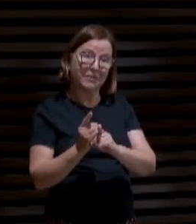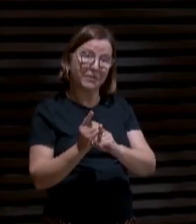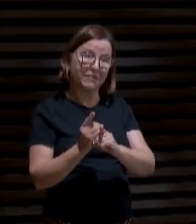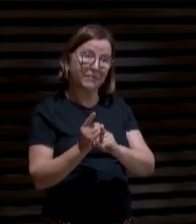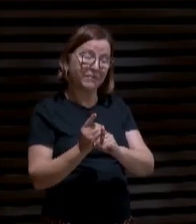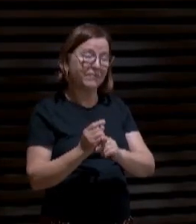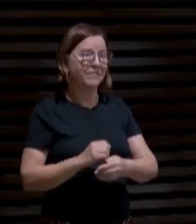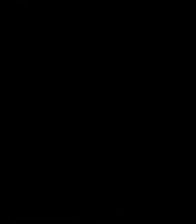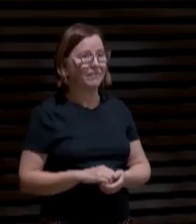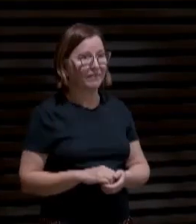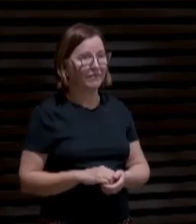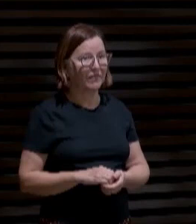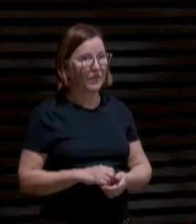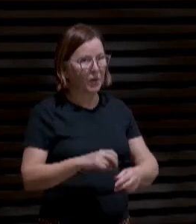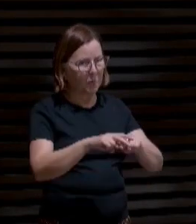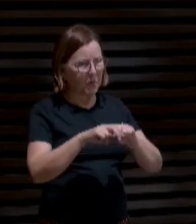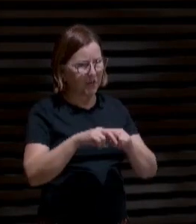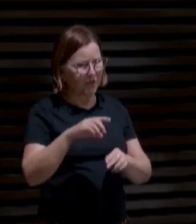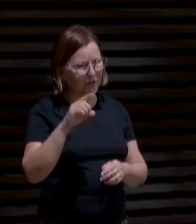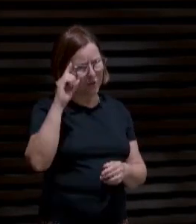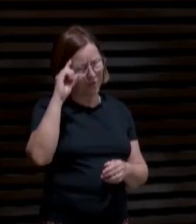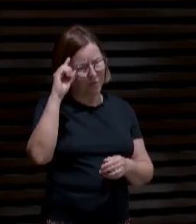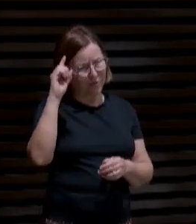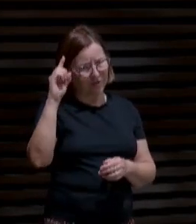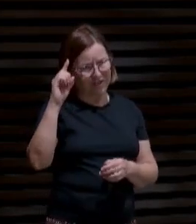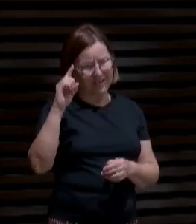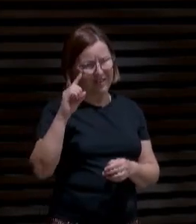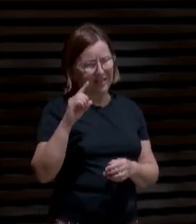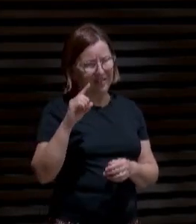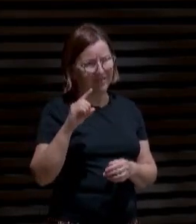Olha, é por isso que as datas não batem.